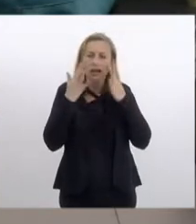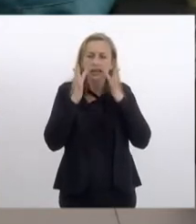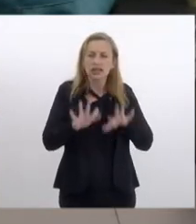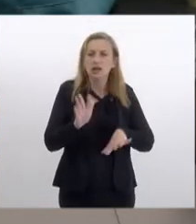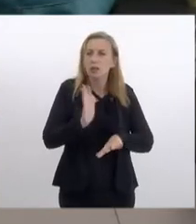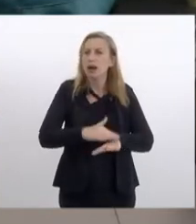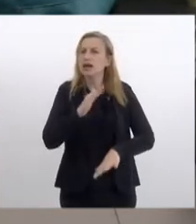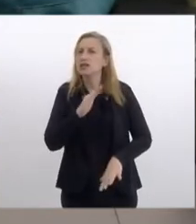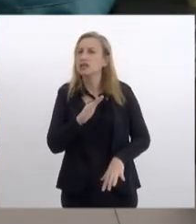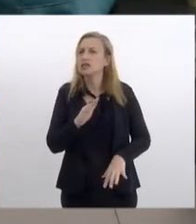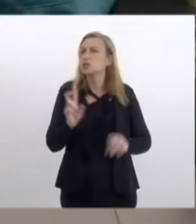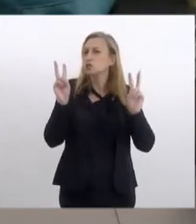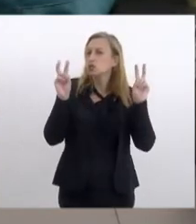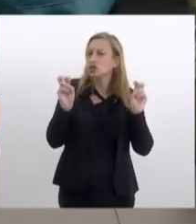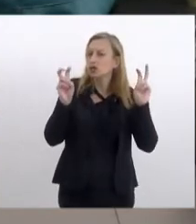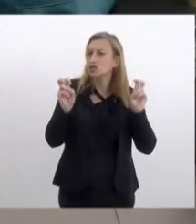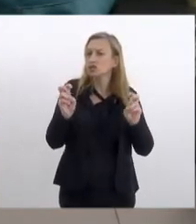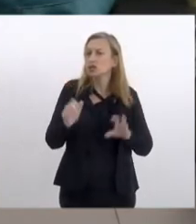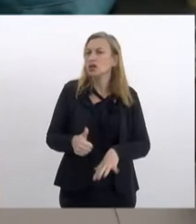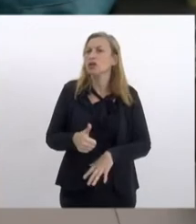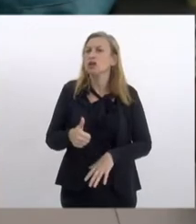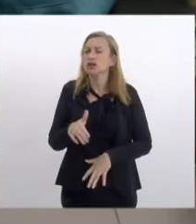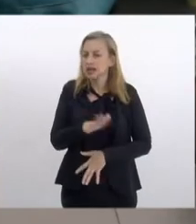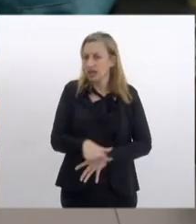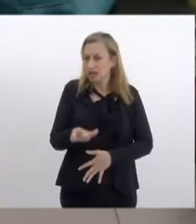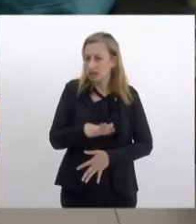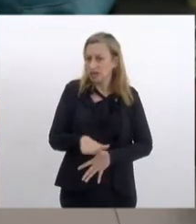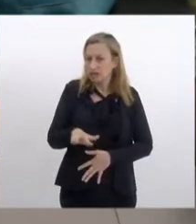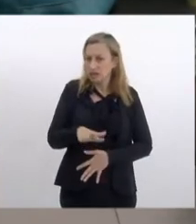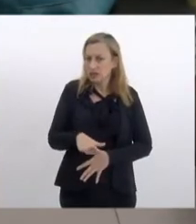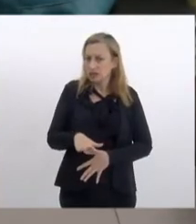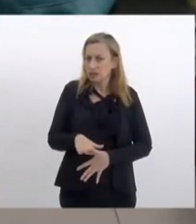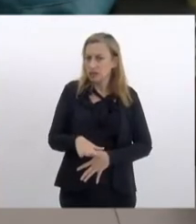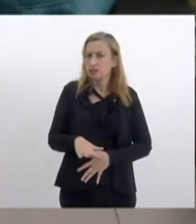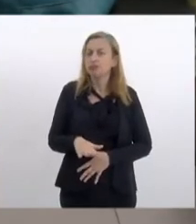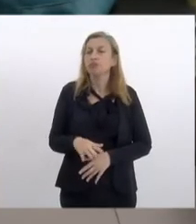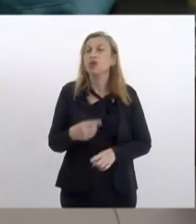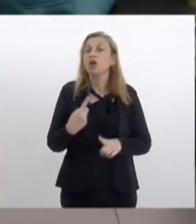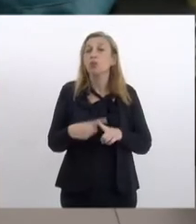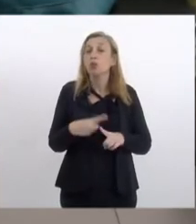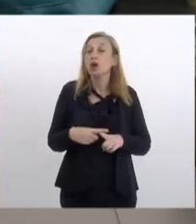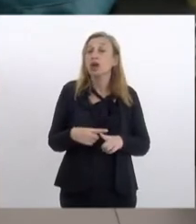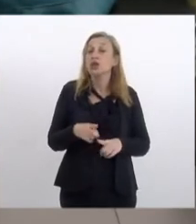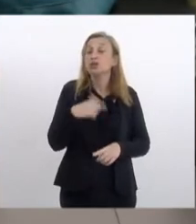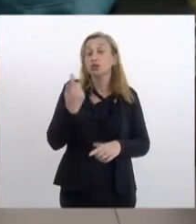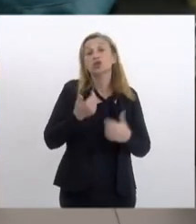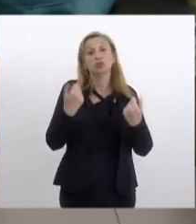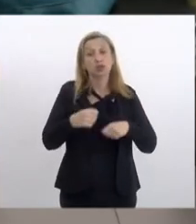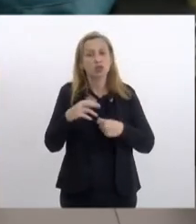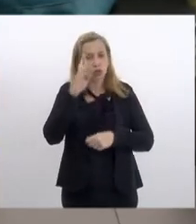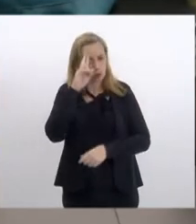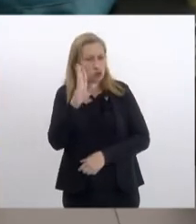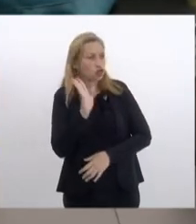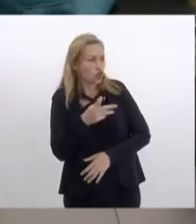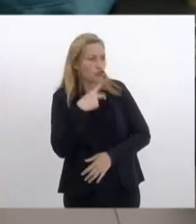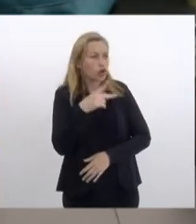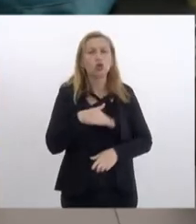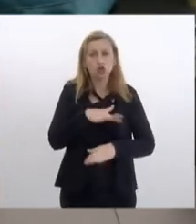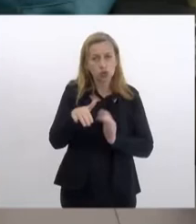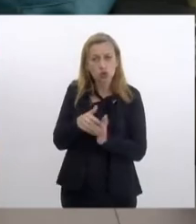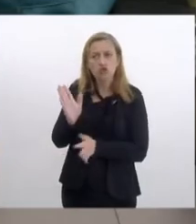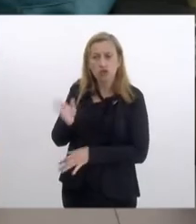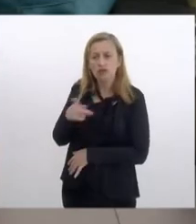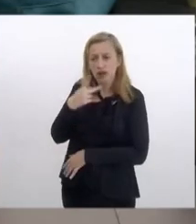atenção na questão da primeira infância, sabe? Porque, assim, a gente precisa, como o senhor colocou, como todos têm